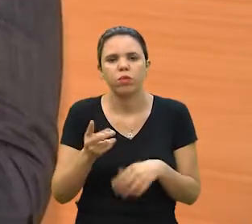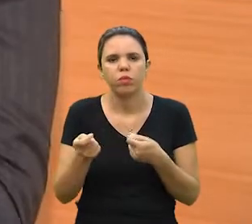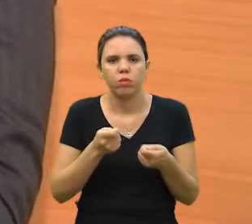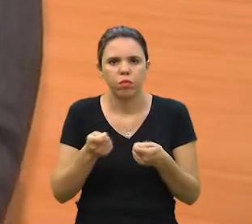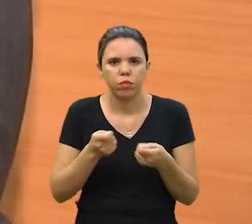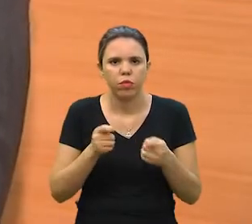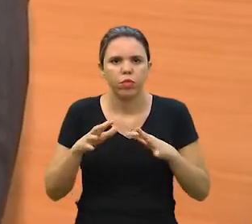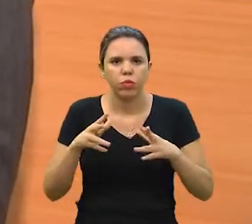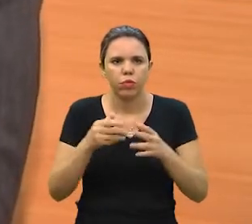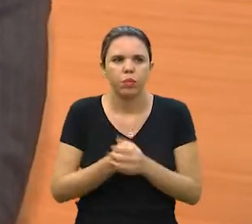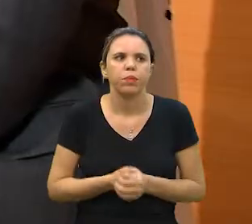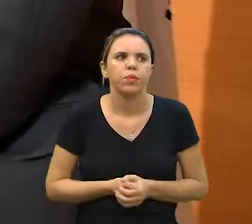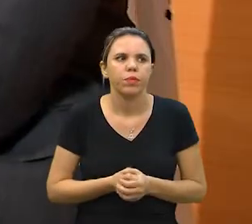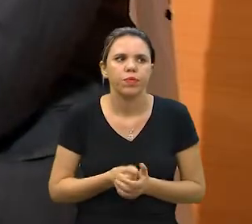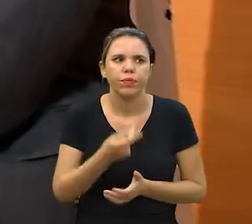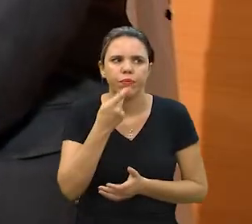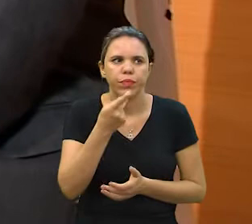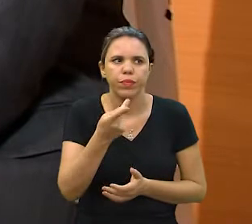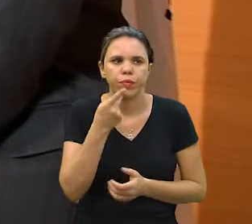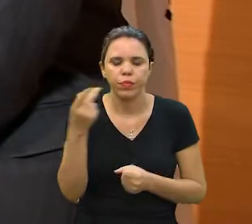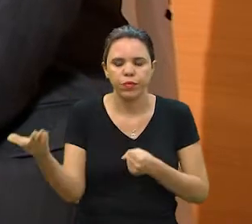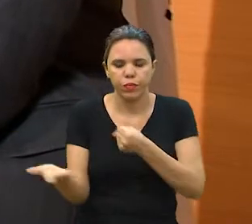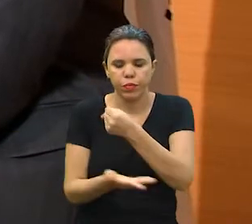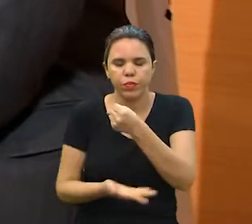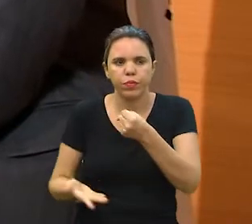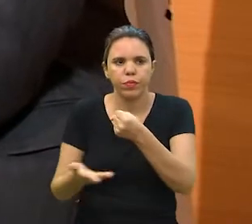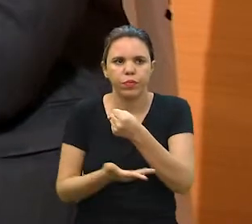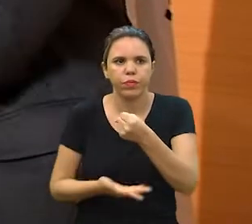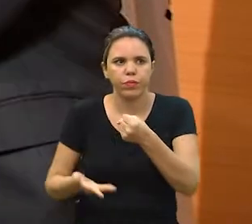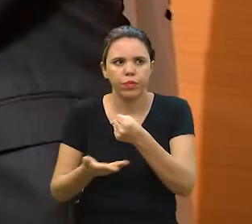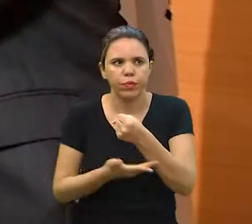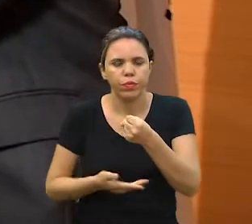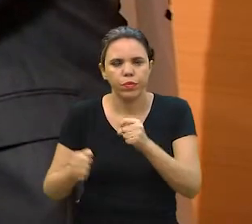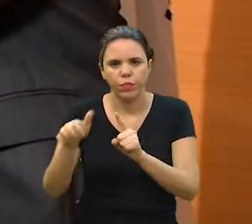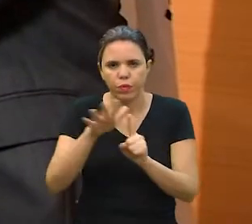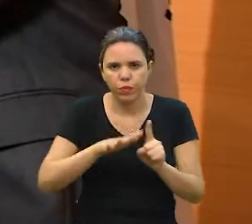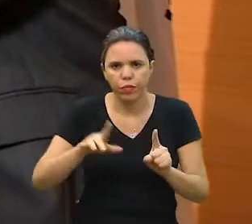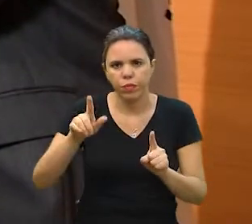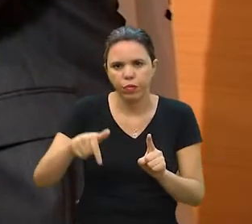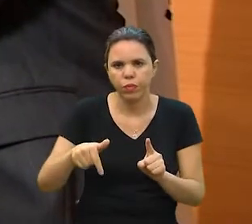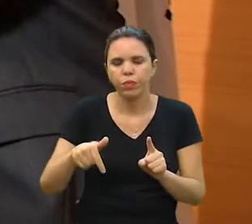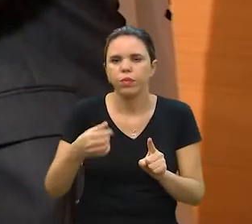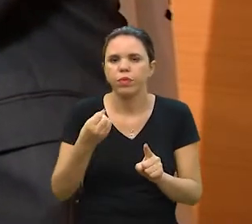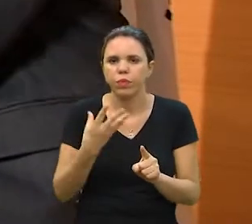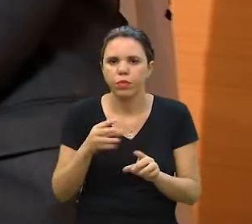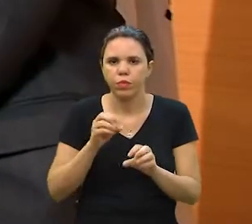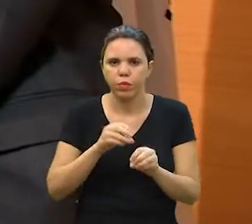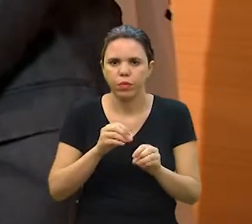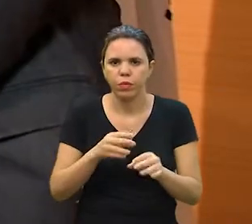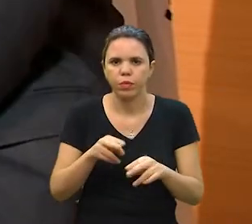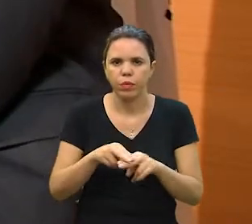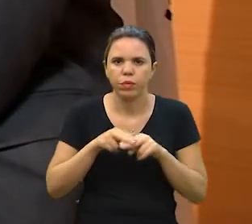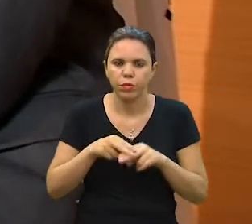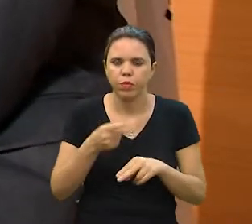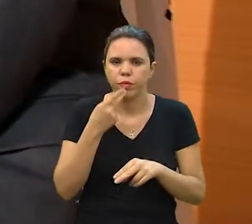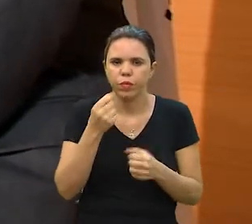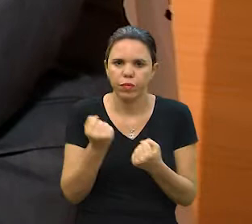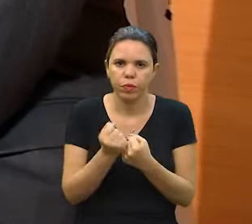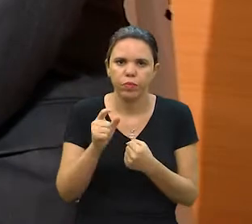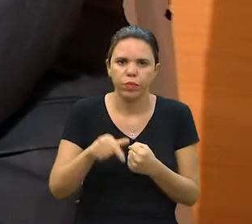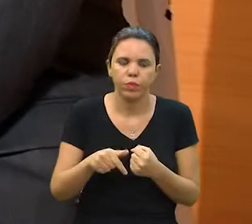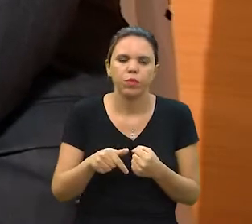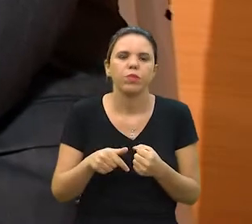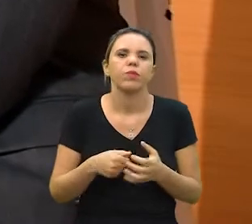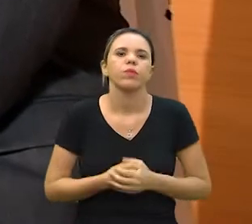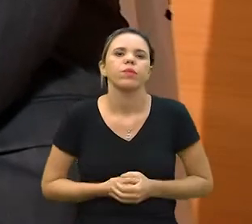buscar o equilíbrio de tudo. E falando aí em base, a base também da sociedade seria aí uma boa educação. Por isso que o senhor é a favor